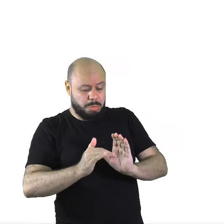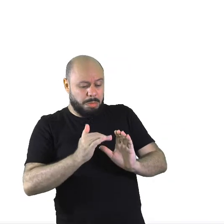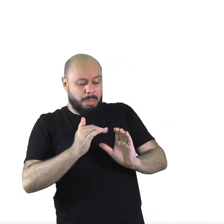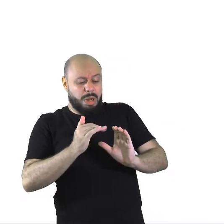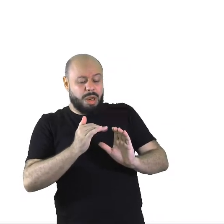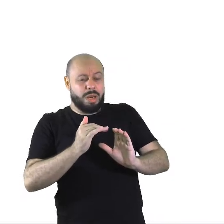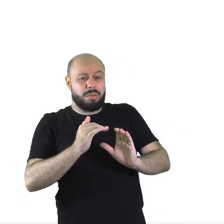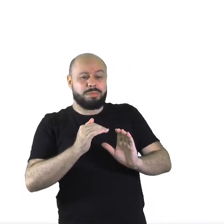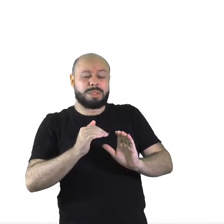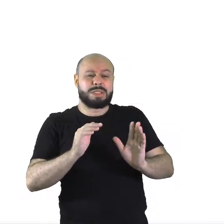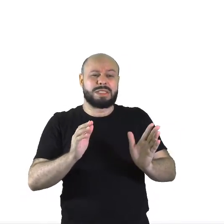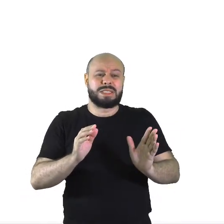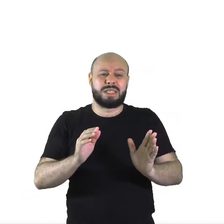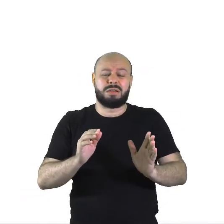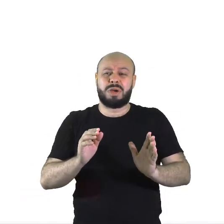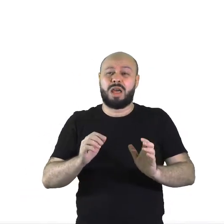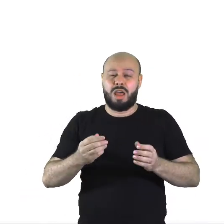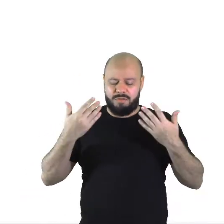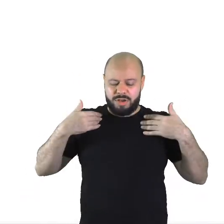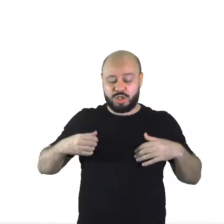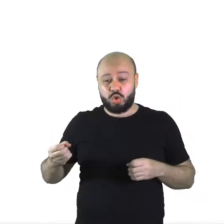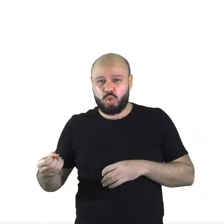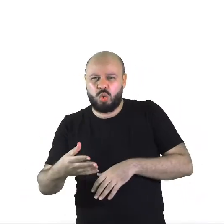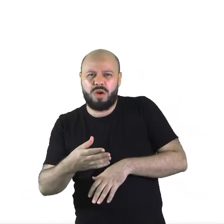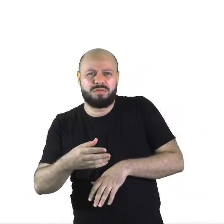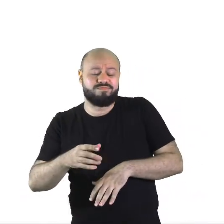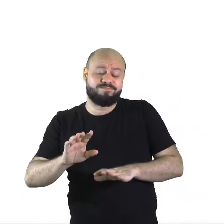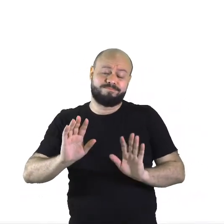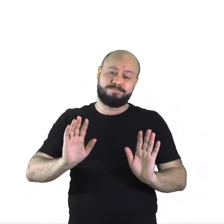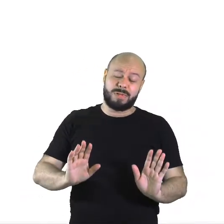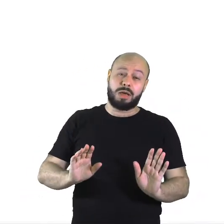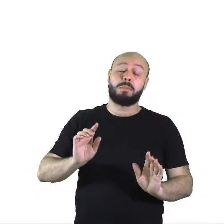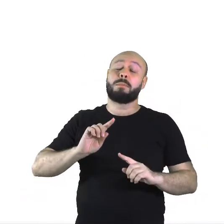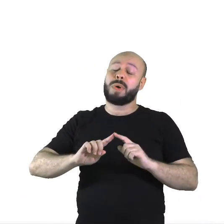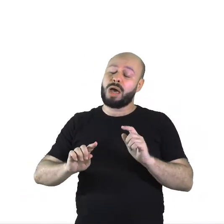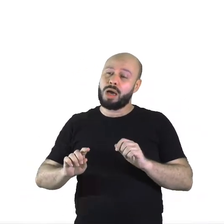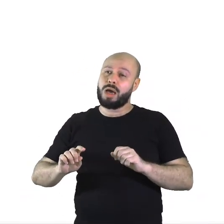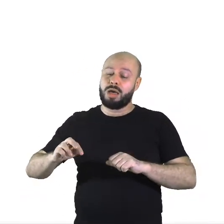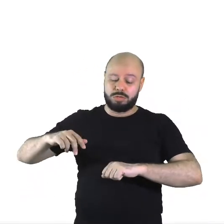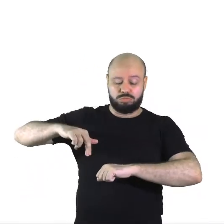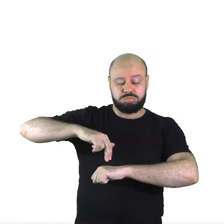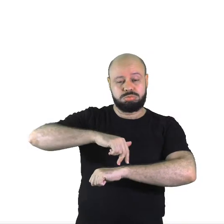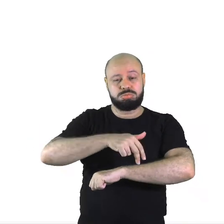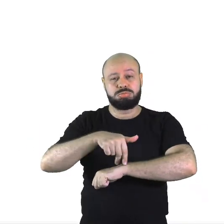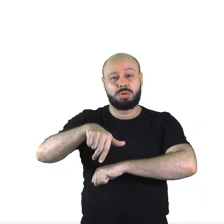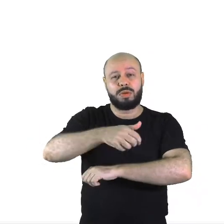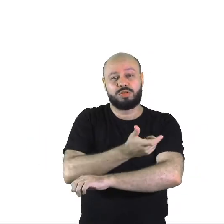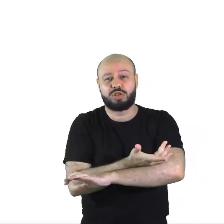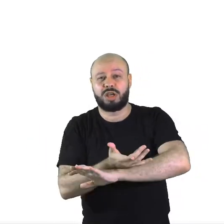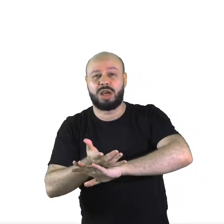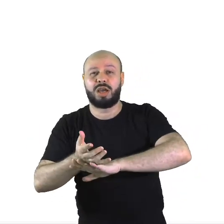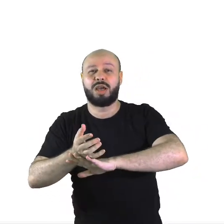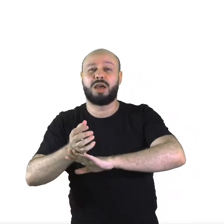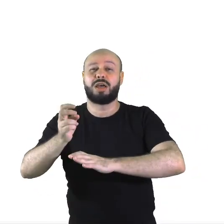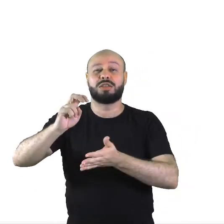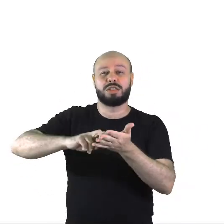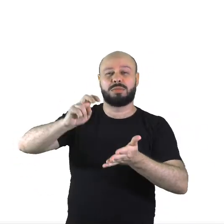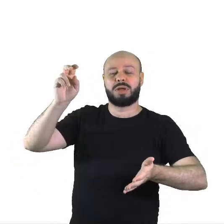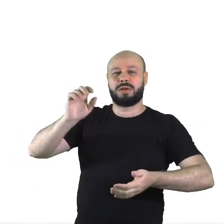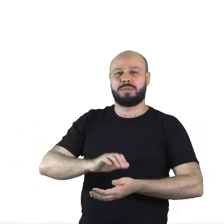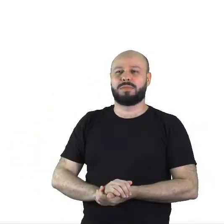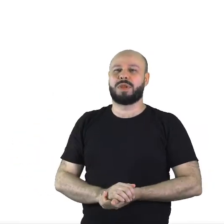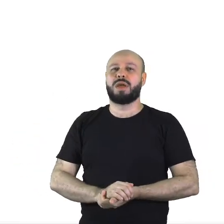sempre podia usar vestido novo, mas passeava no jardim pela manhã. Havia